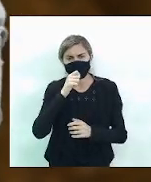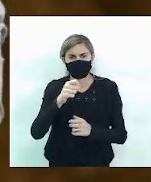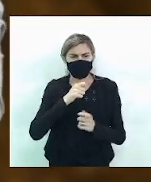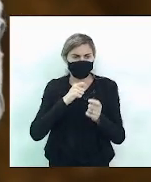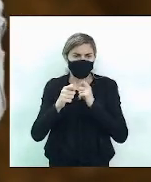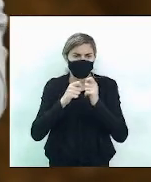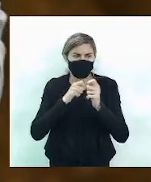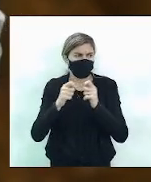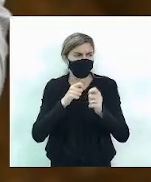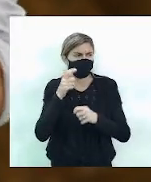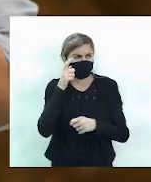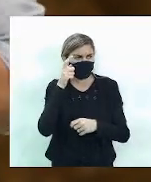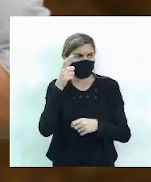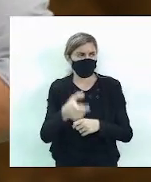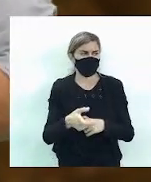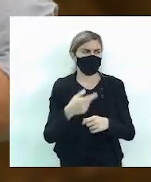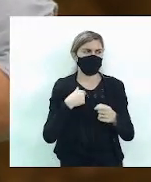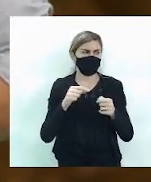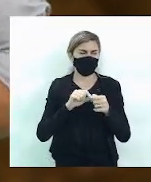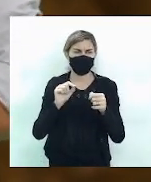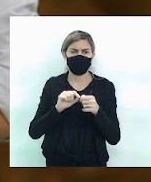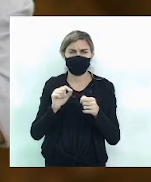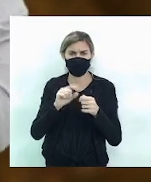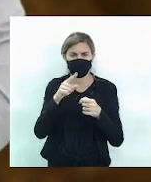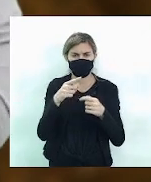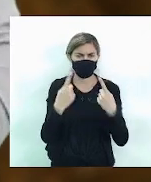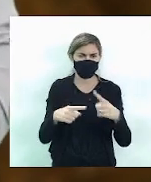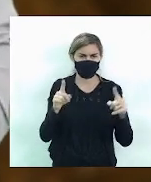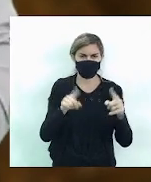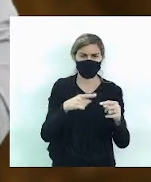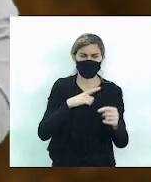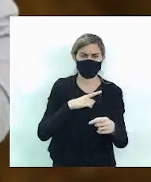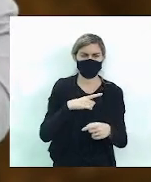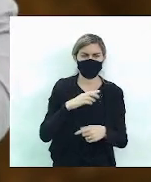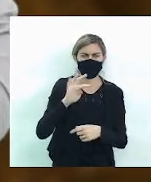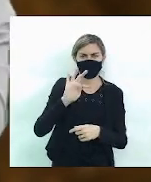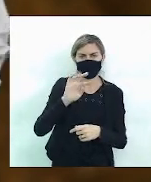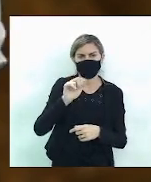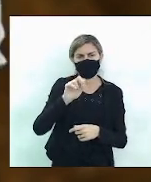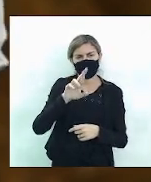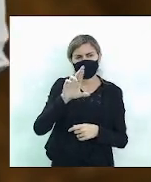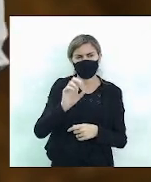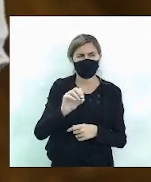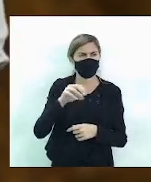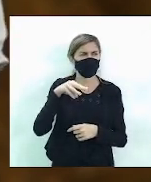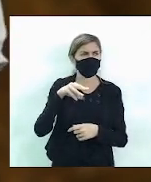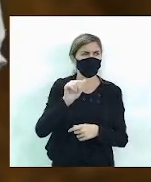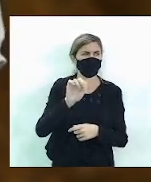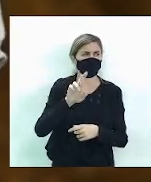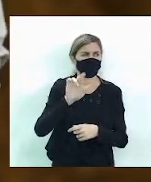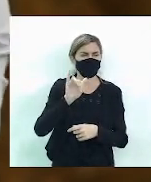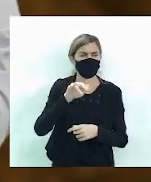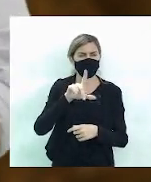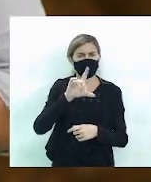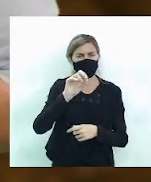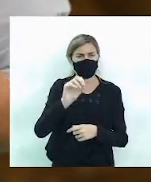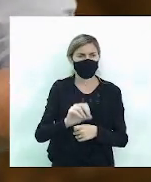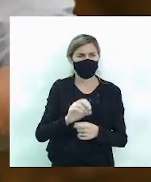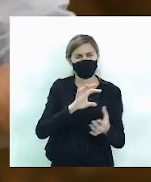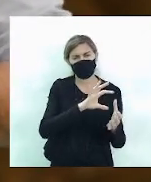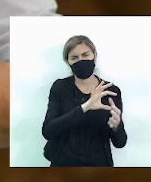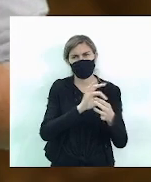o seguinte, que quando ele fez essa música, Tareco e Mariola, ele contextualizou um pouco. Ele disse o seguinte,